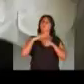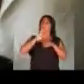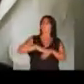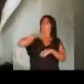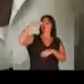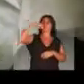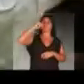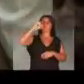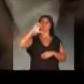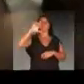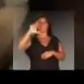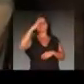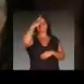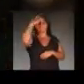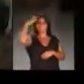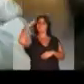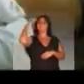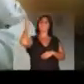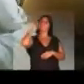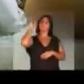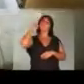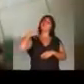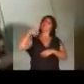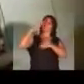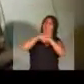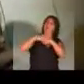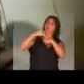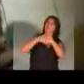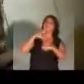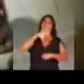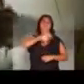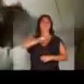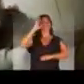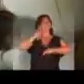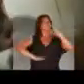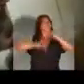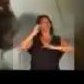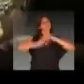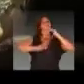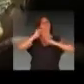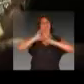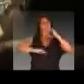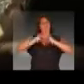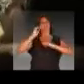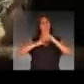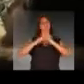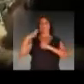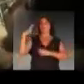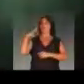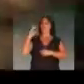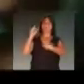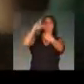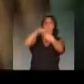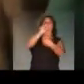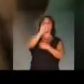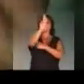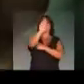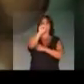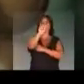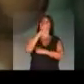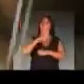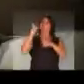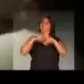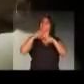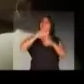sim um novo sentido para a minha vida. Através de convênio com o SUS, a ADEFAL oferece atendimentos médicos como reabilitação